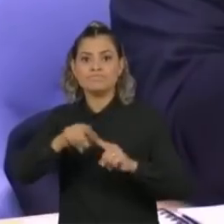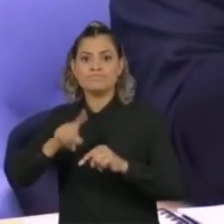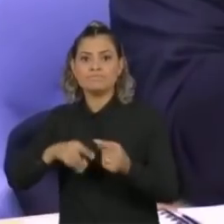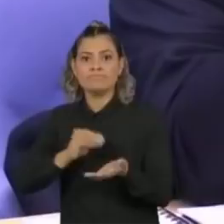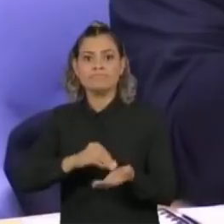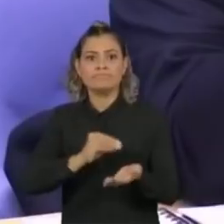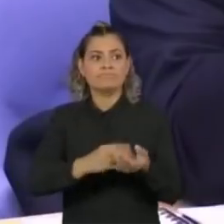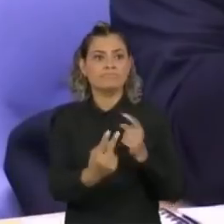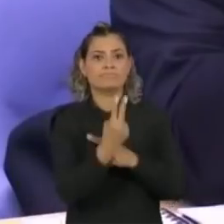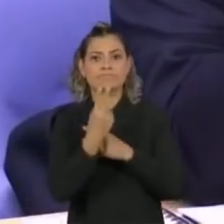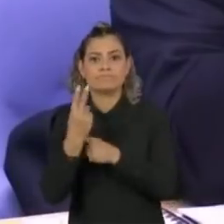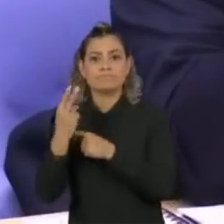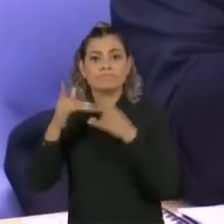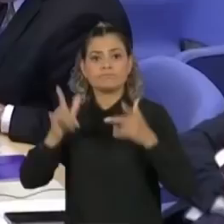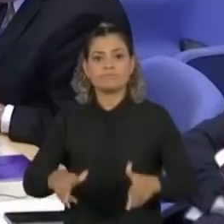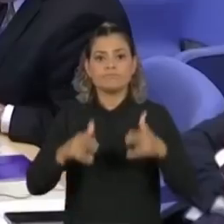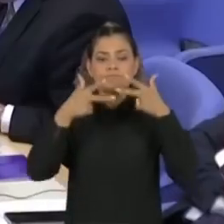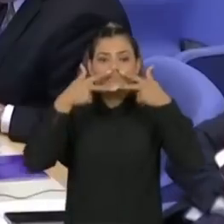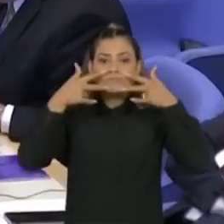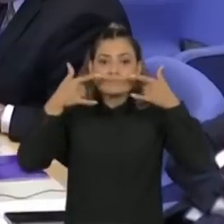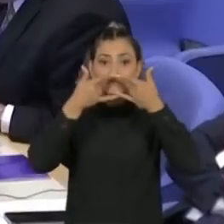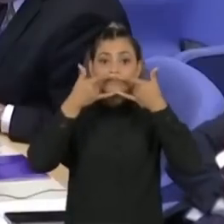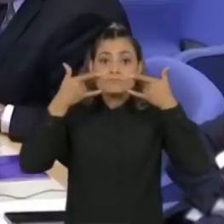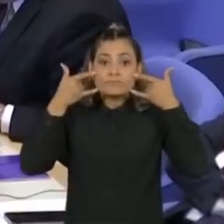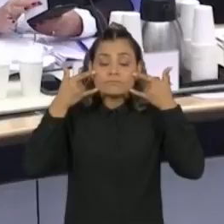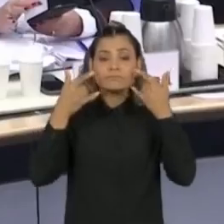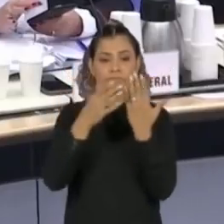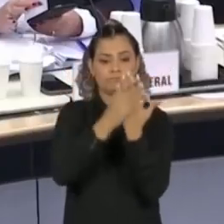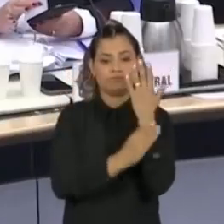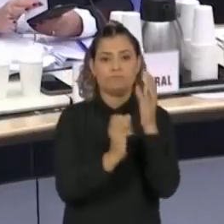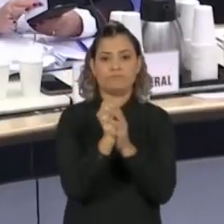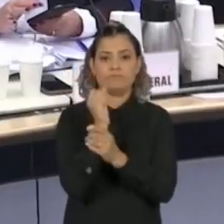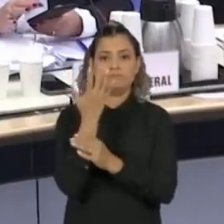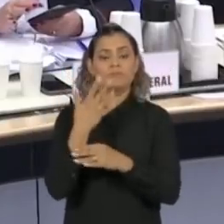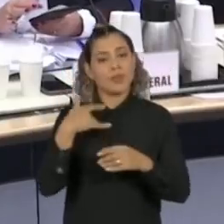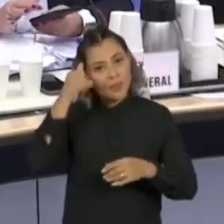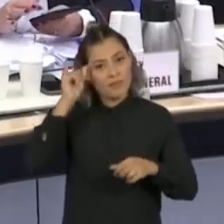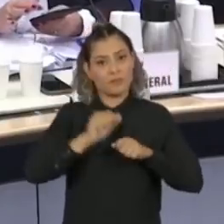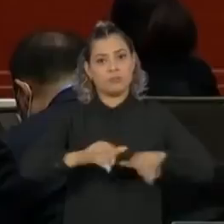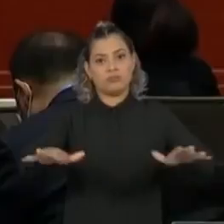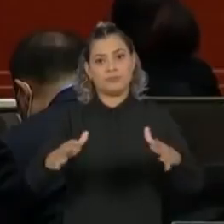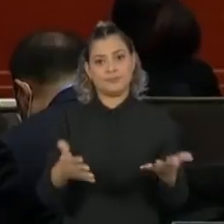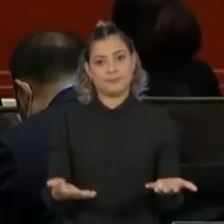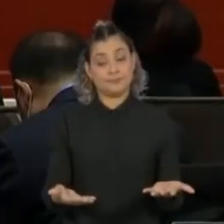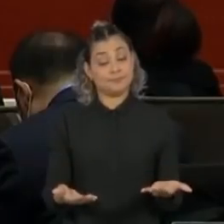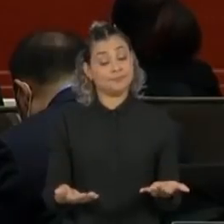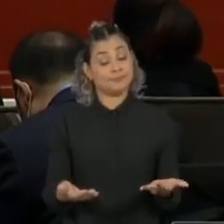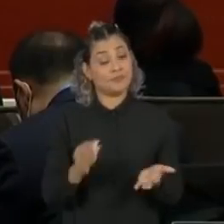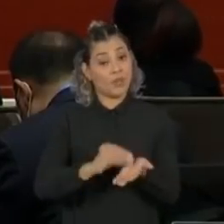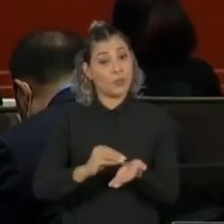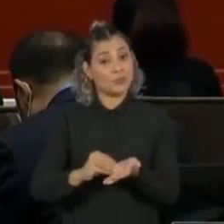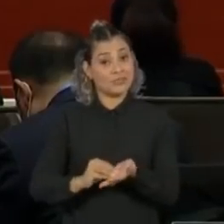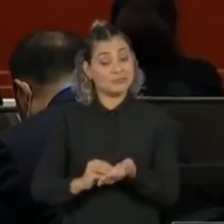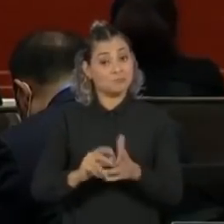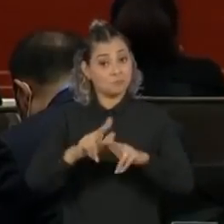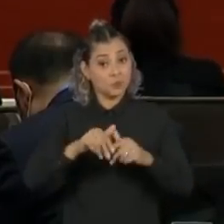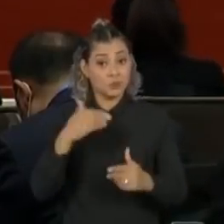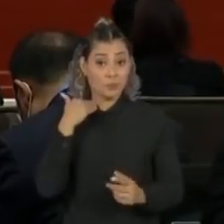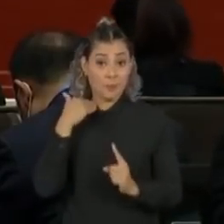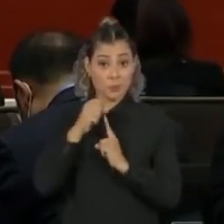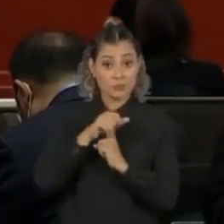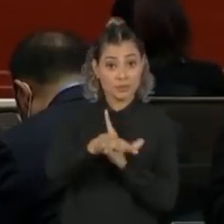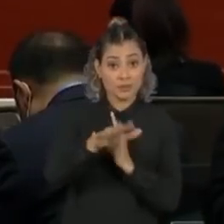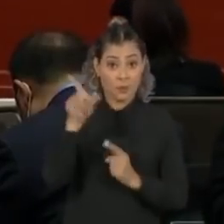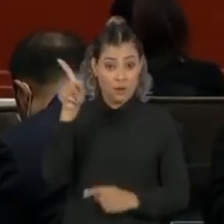de proteção, como máscaras e luvas, contra a contaminação pelo vírus. Ainda hoje, o Banco Central